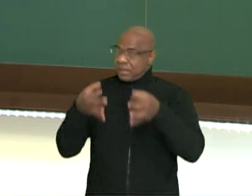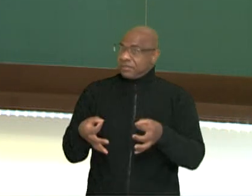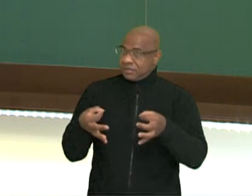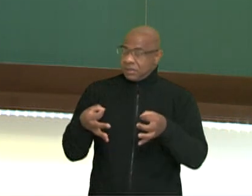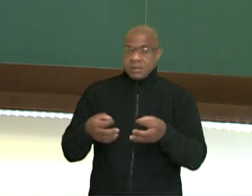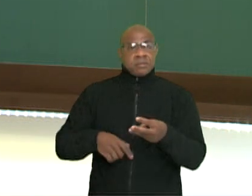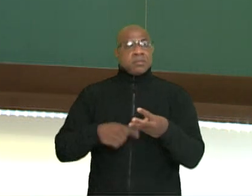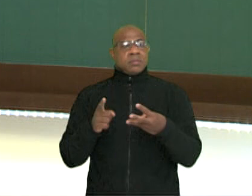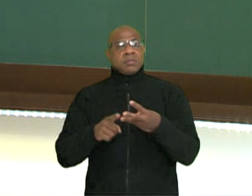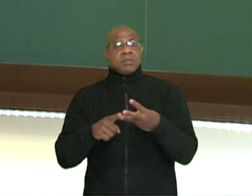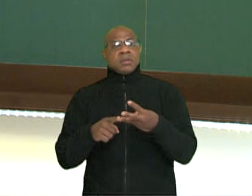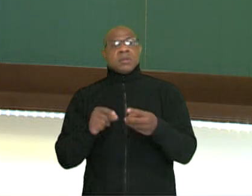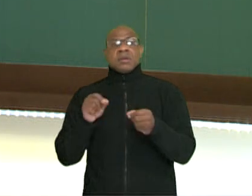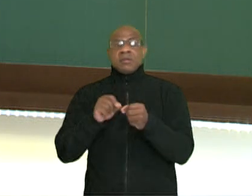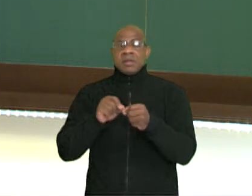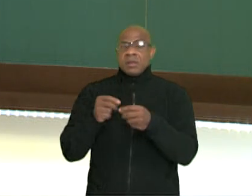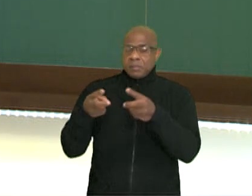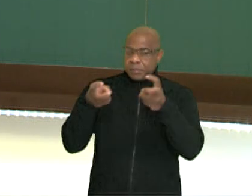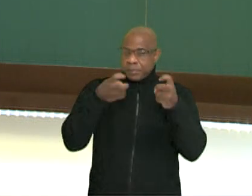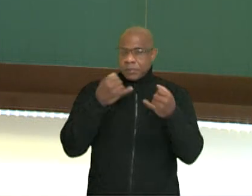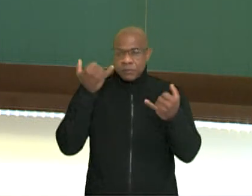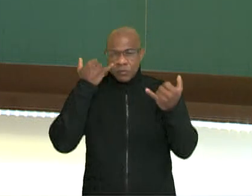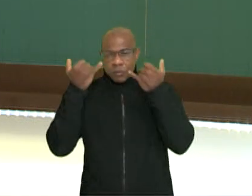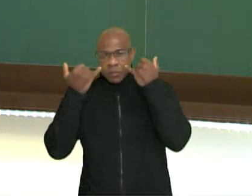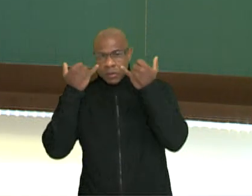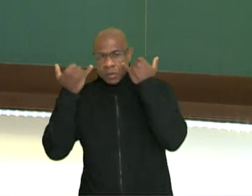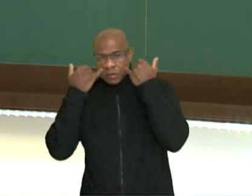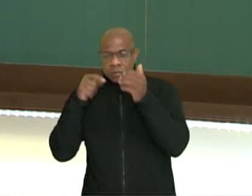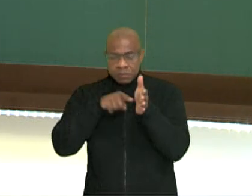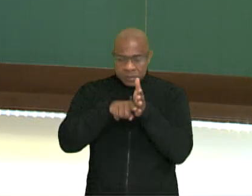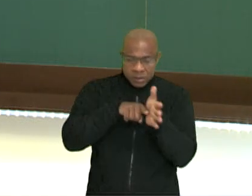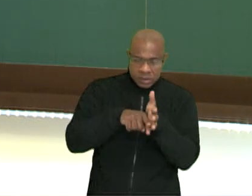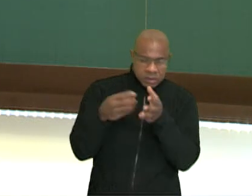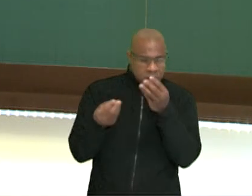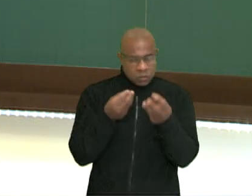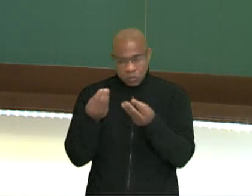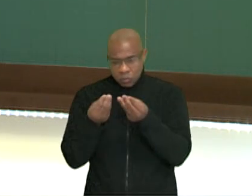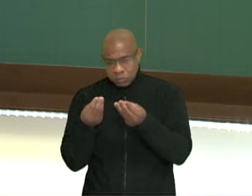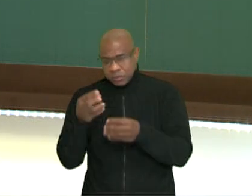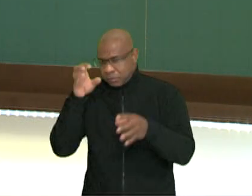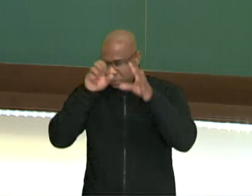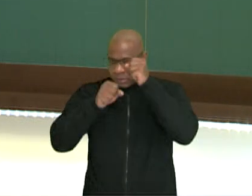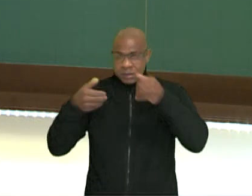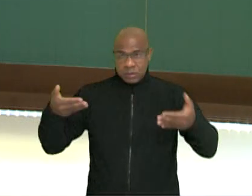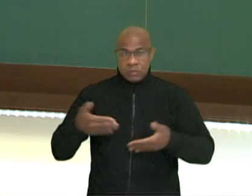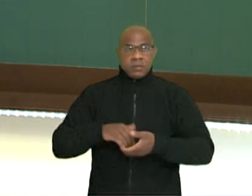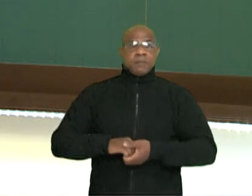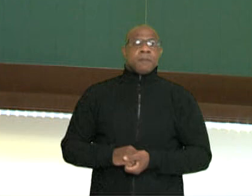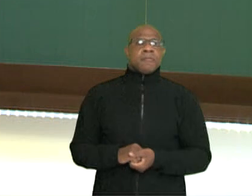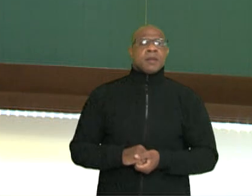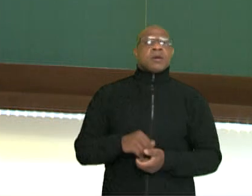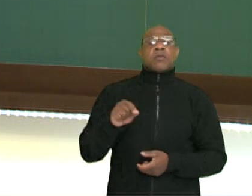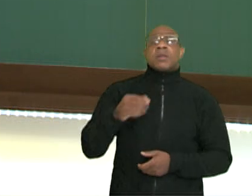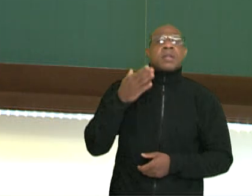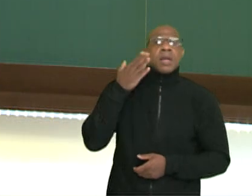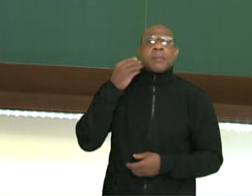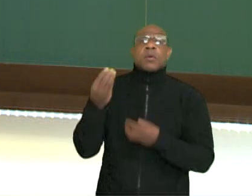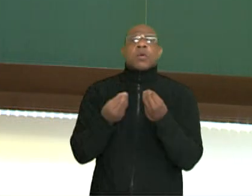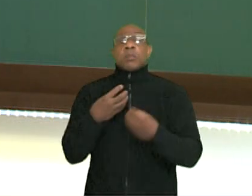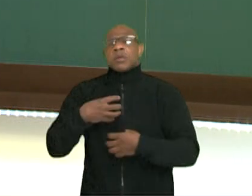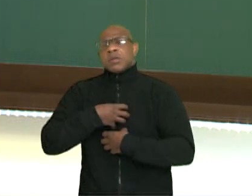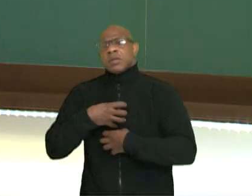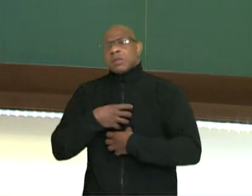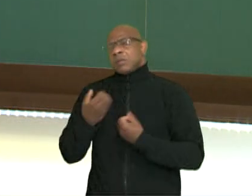realizar e analisar informações de pesquisa. Bora lá? Você sabe qual a melhor forma